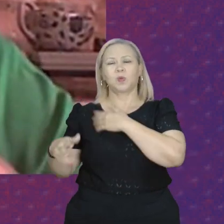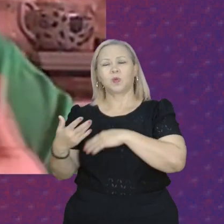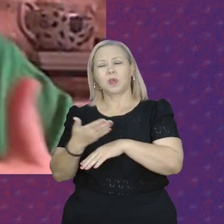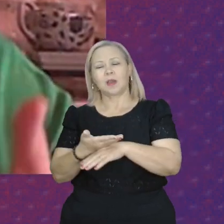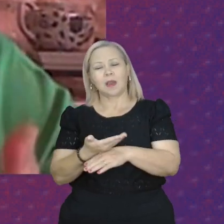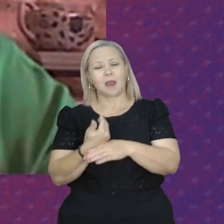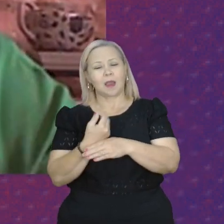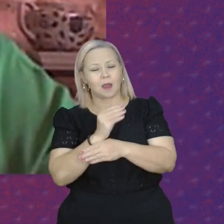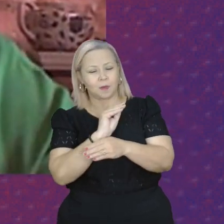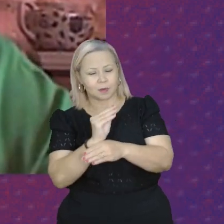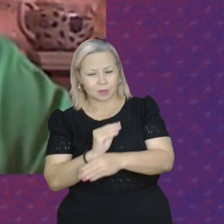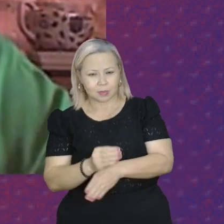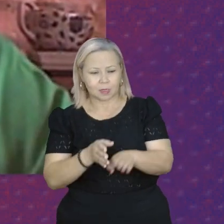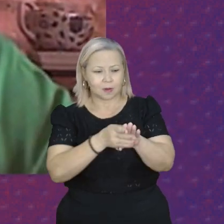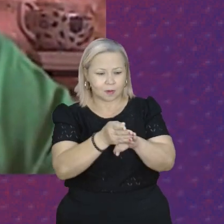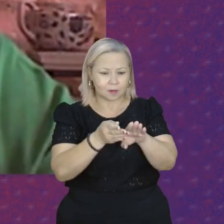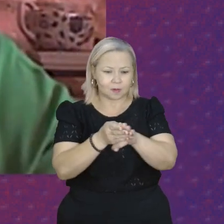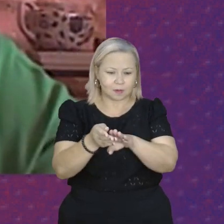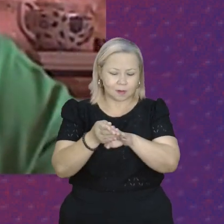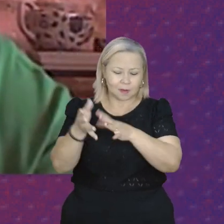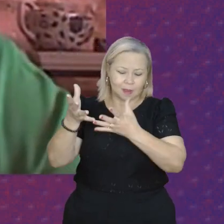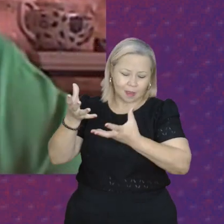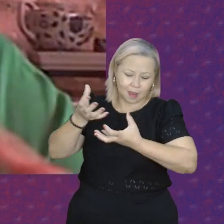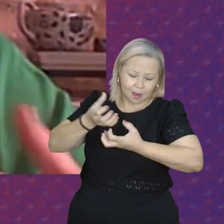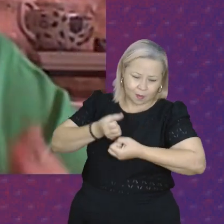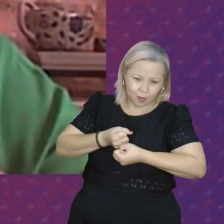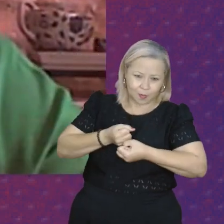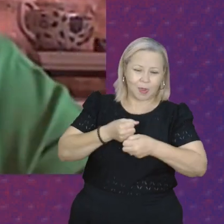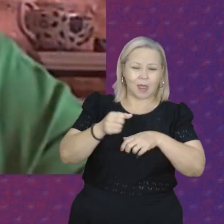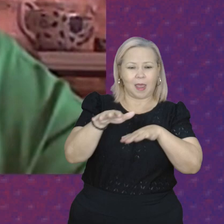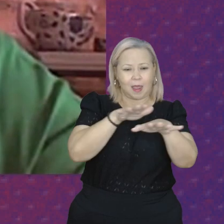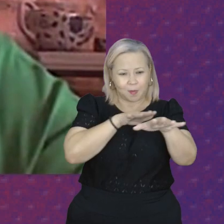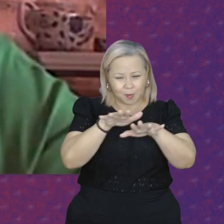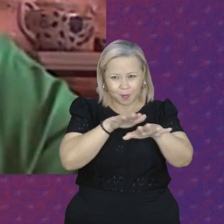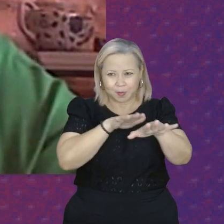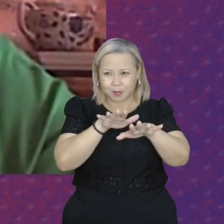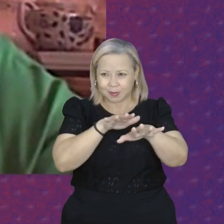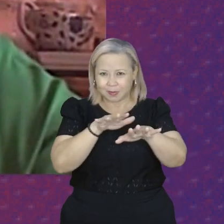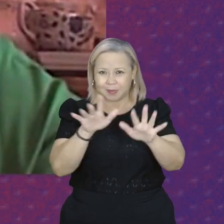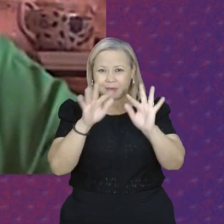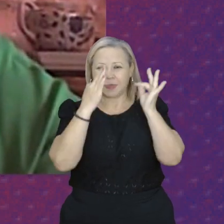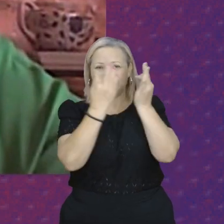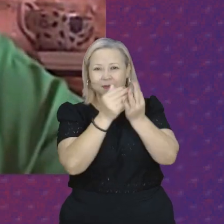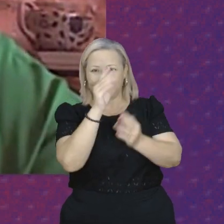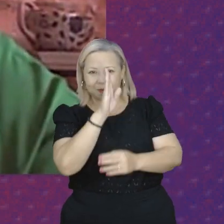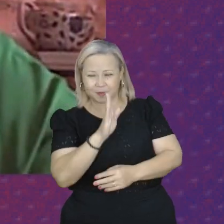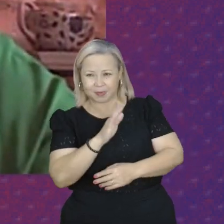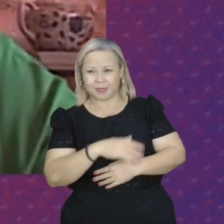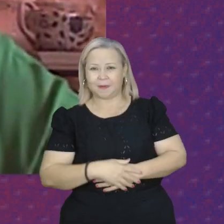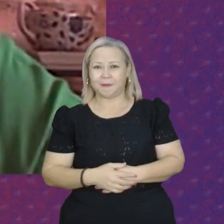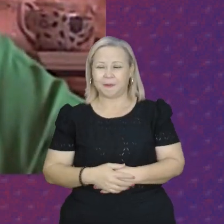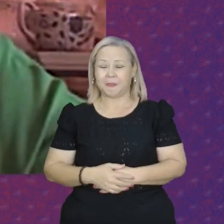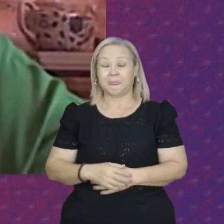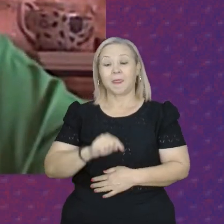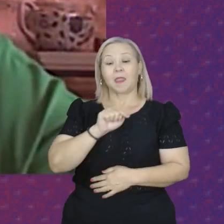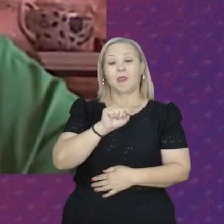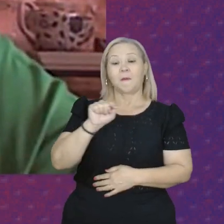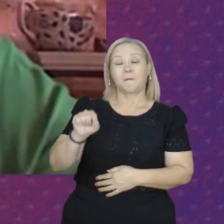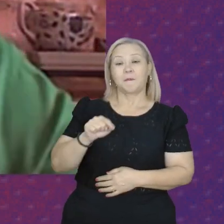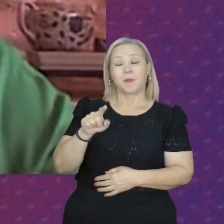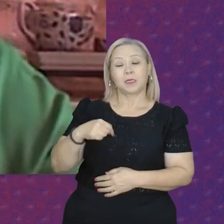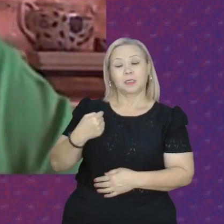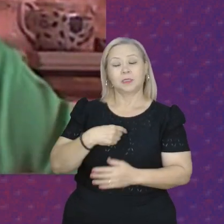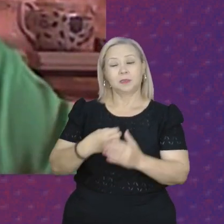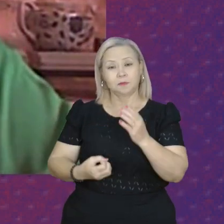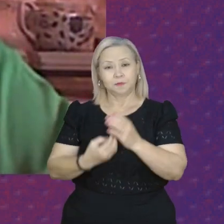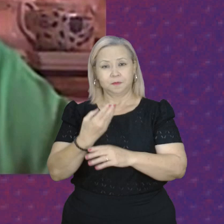prevenção, orientação, acolhimento, mobilização das famílias brasileiras. E, para isso, a gente